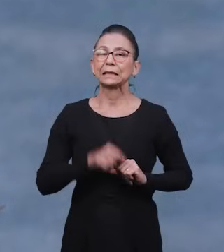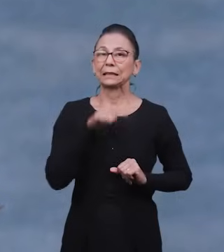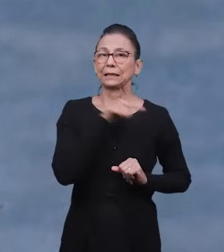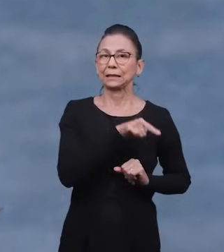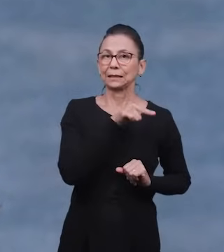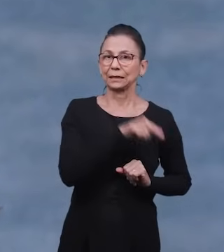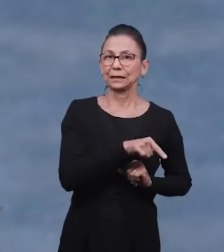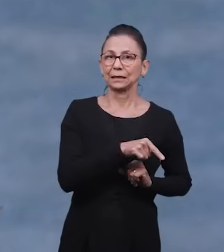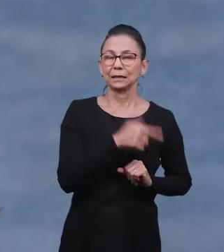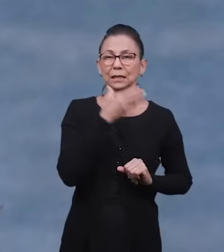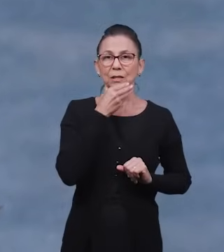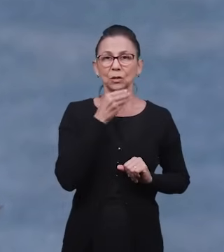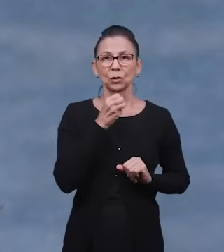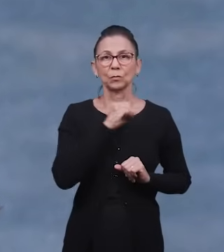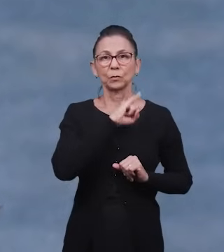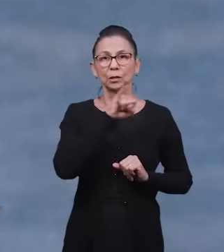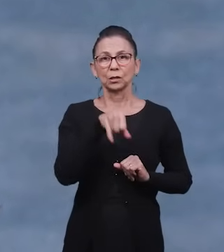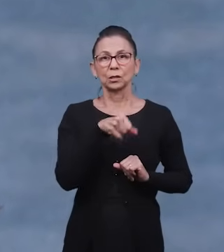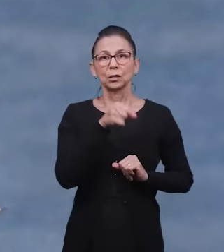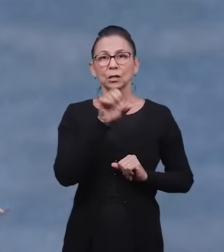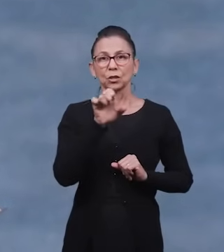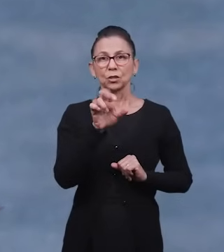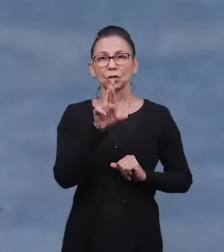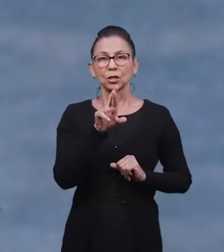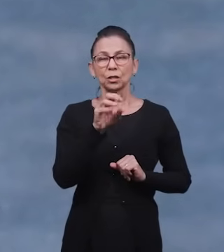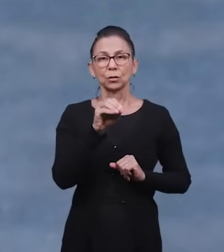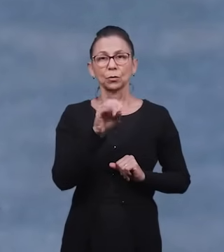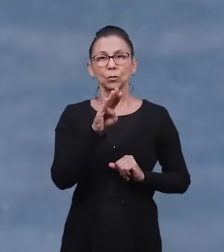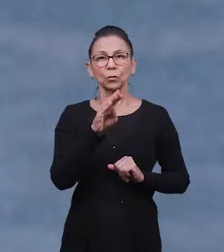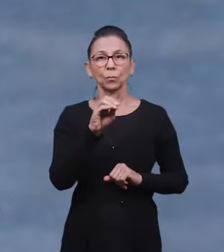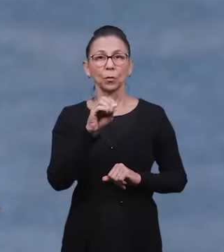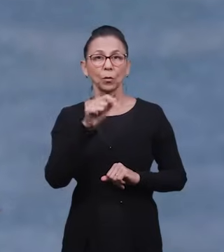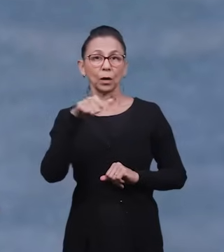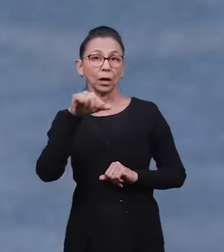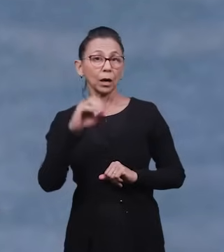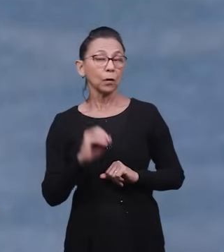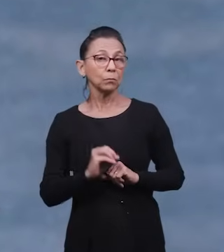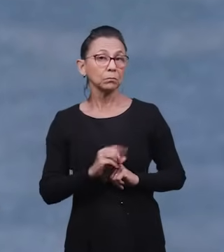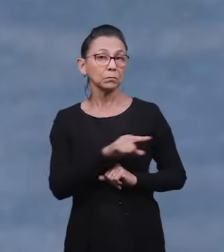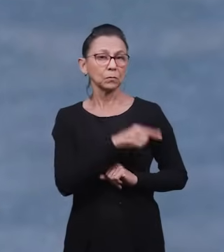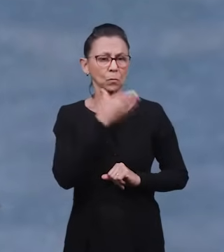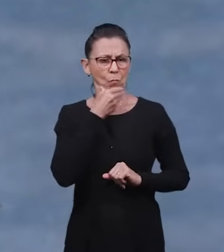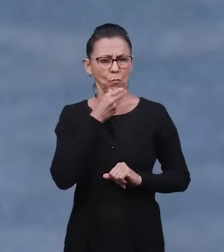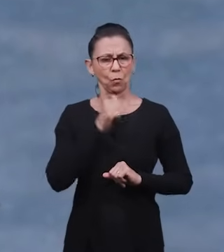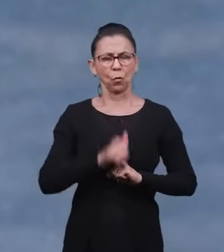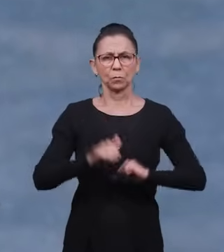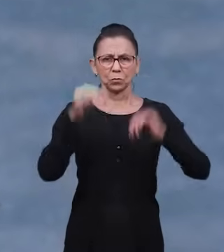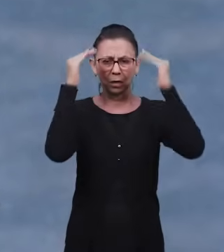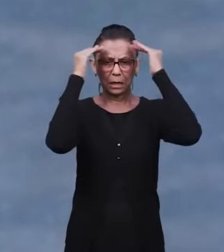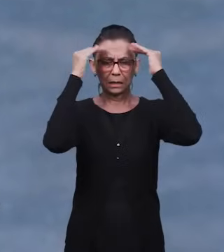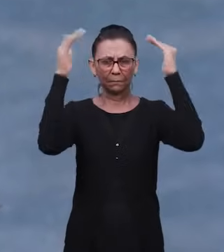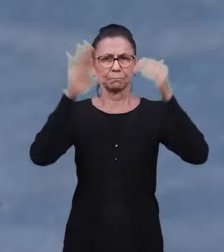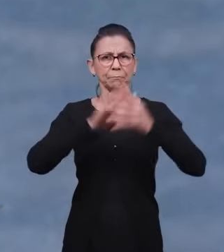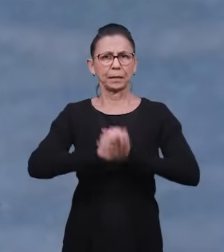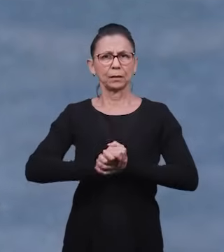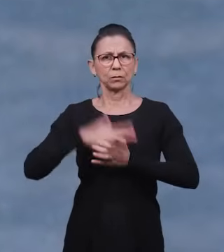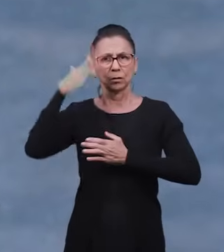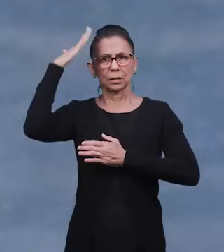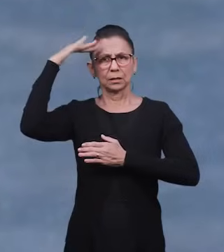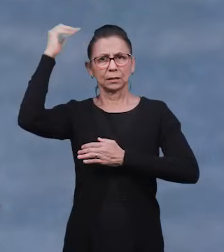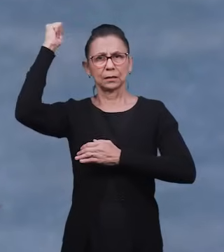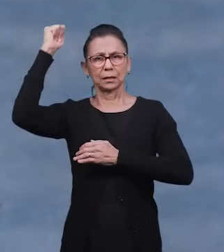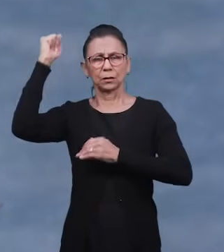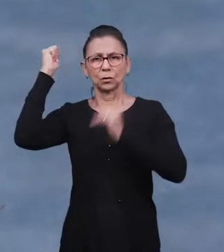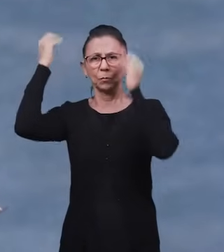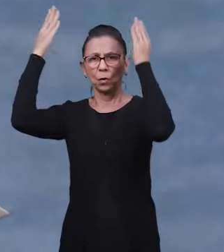era um homem valente, laborioso, ele foi colocado sobre toda a casa de Efraim, porque ele era um homem de respeito, foi Salomão que o